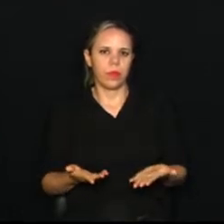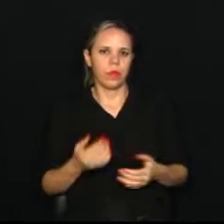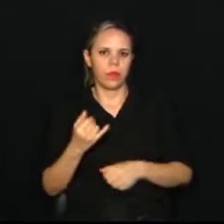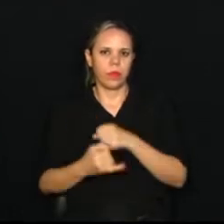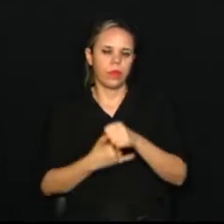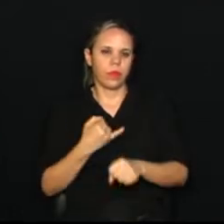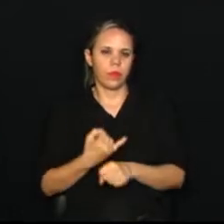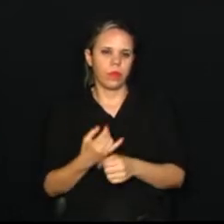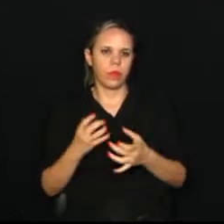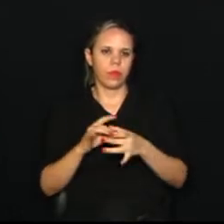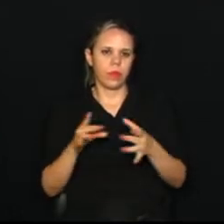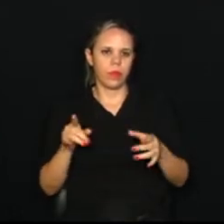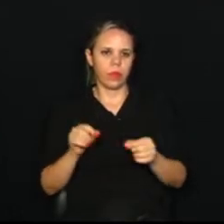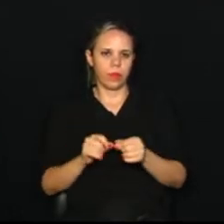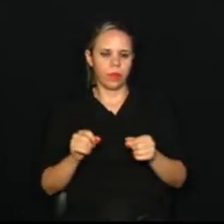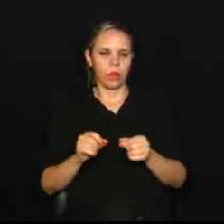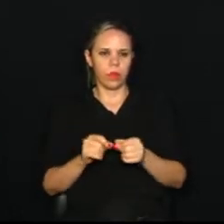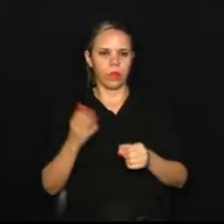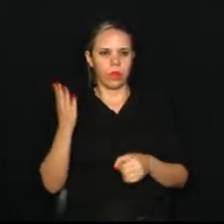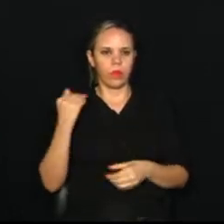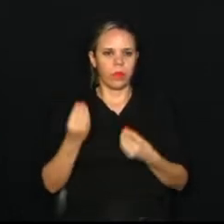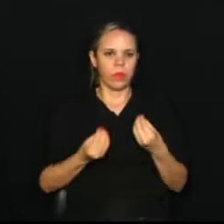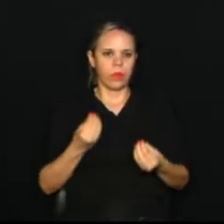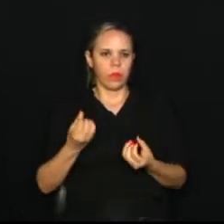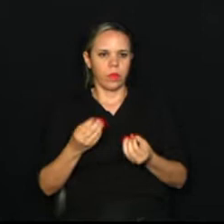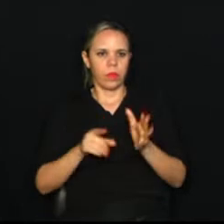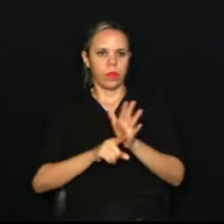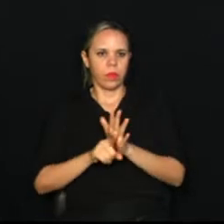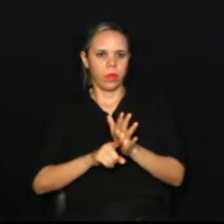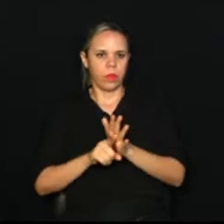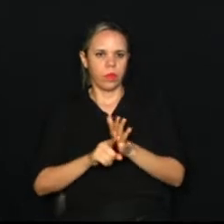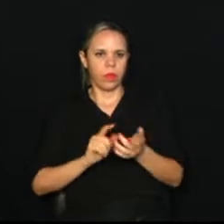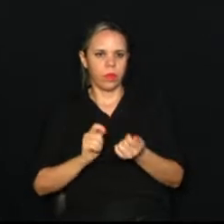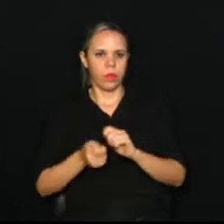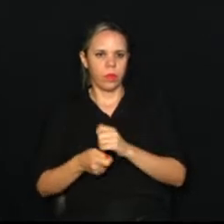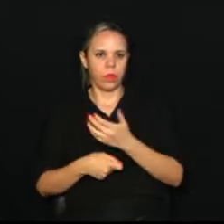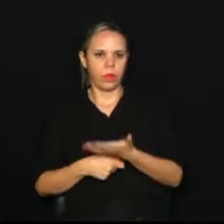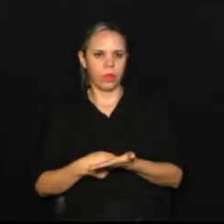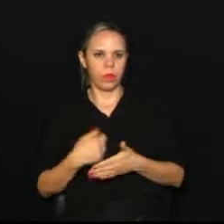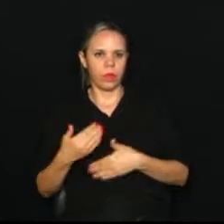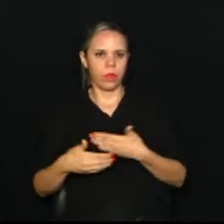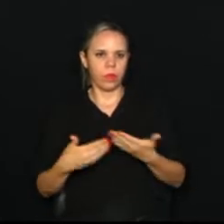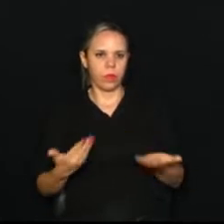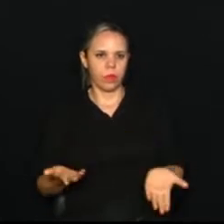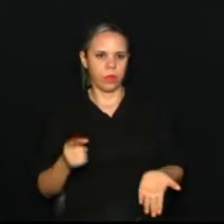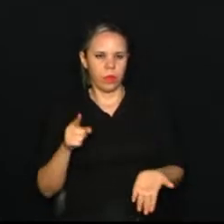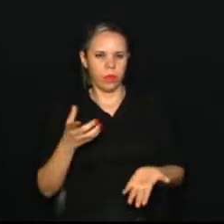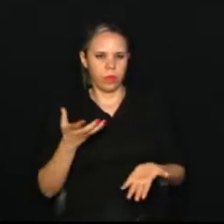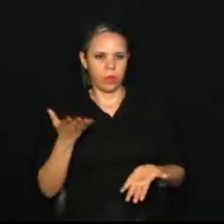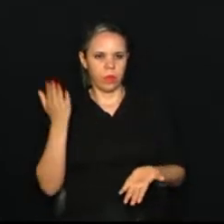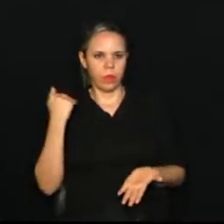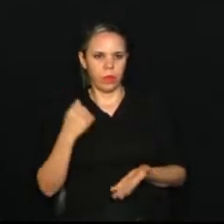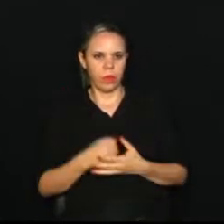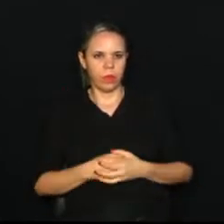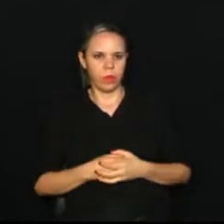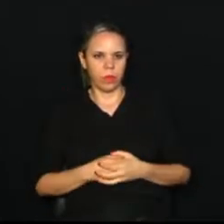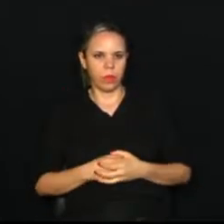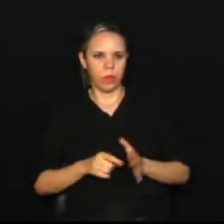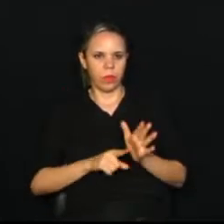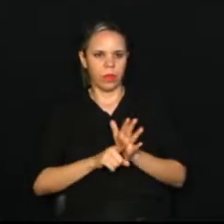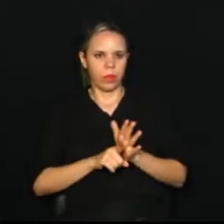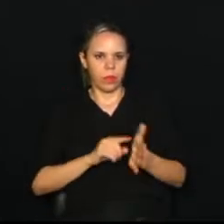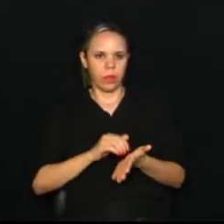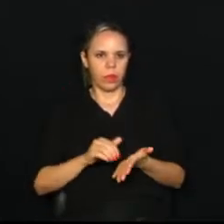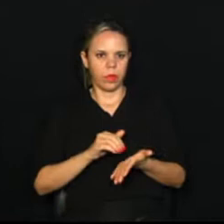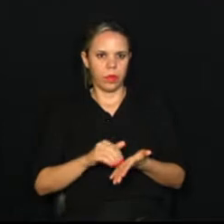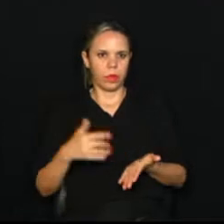vai permitir que você saiba a informação adequada. E assim por diante. Se você quiser saber dados da Secretaria